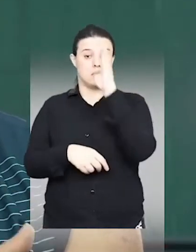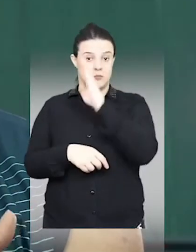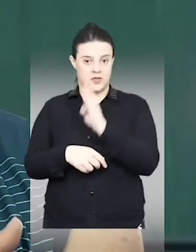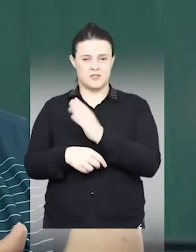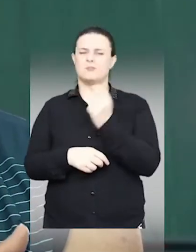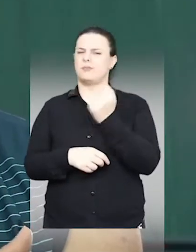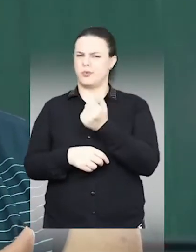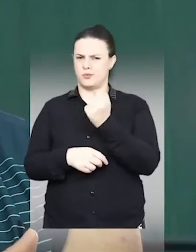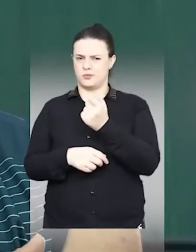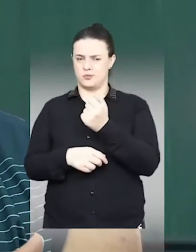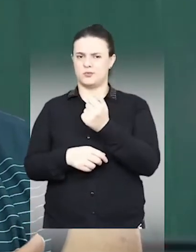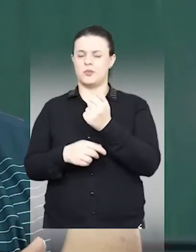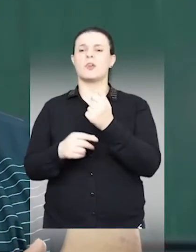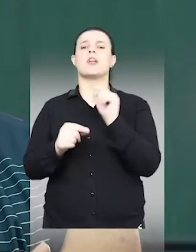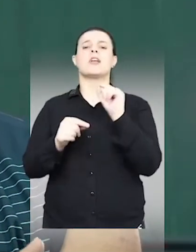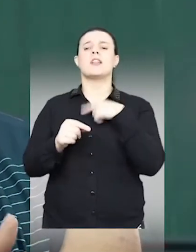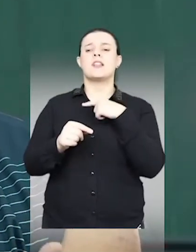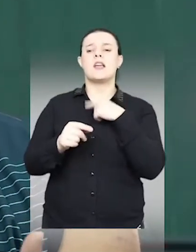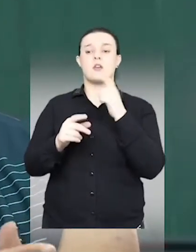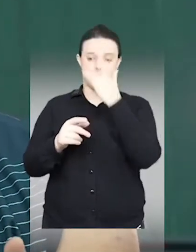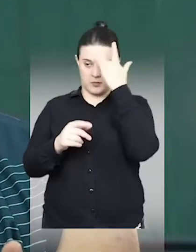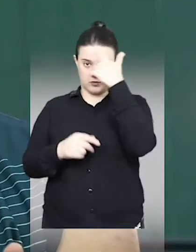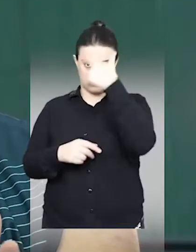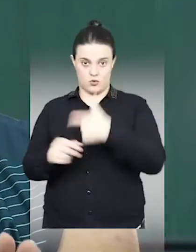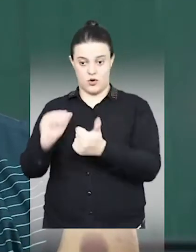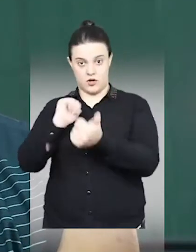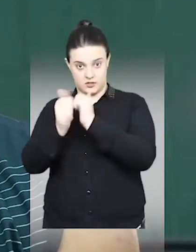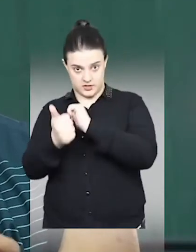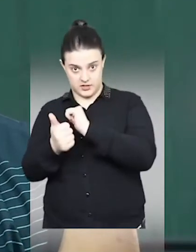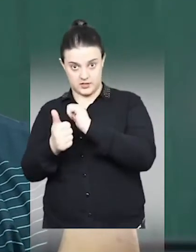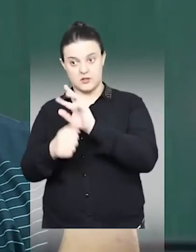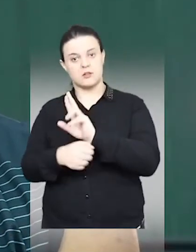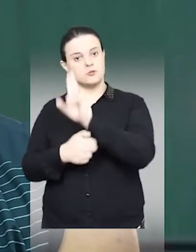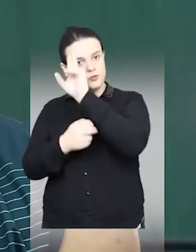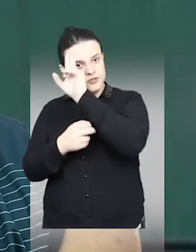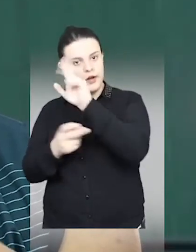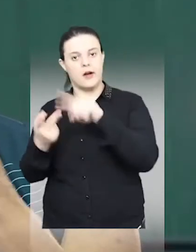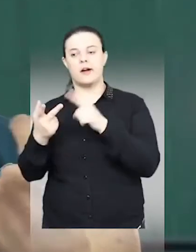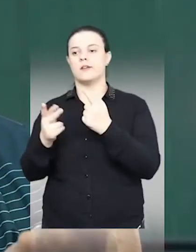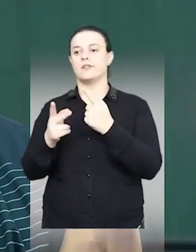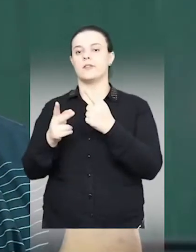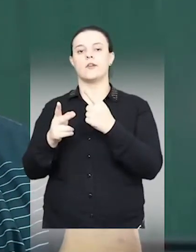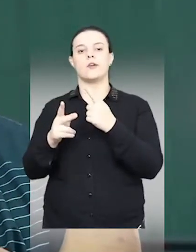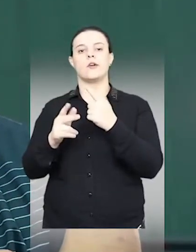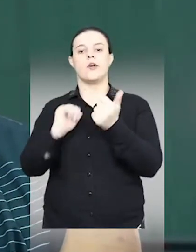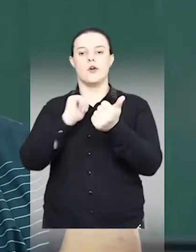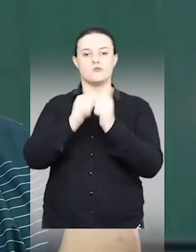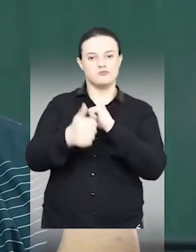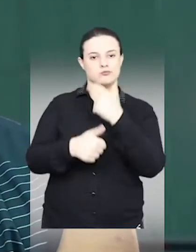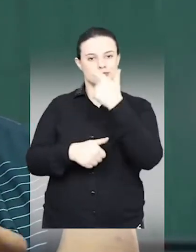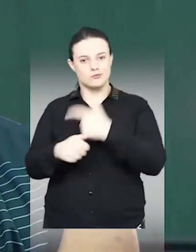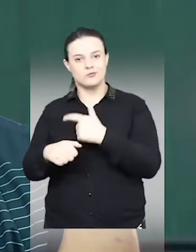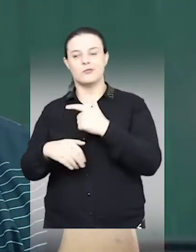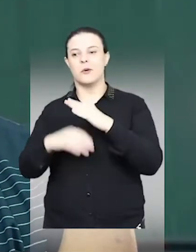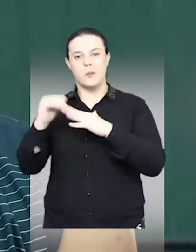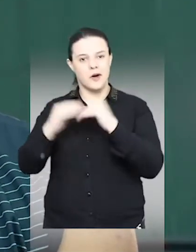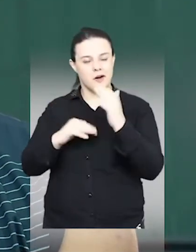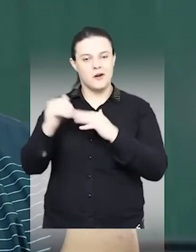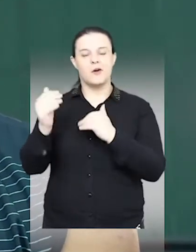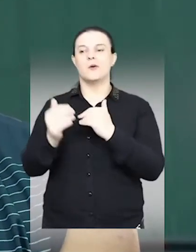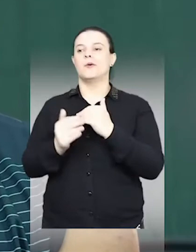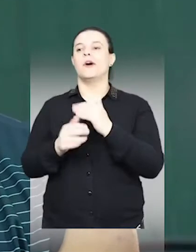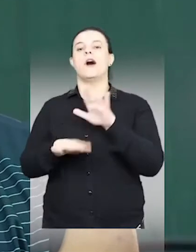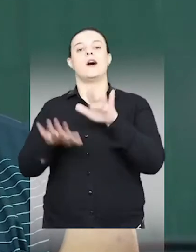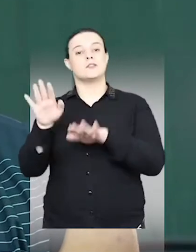no Brasil ainda são formados pelos atletas. Os atletas são os dirigentes, são os jogadores, são